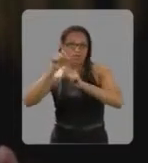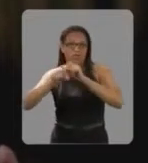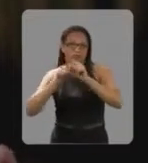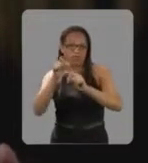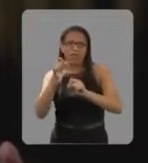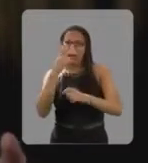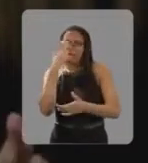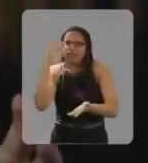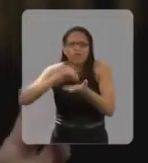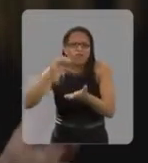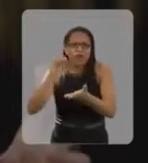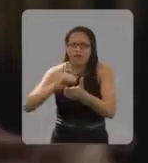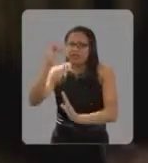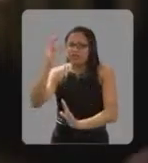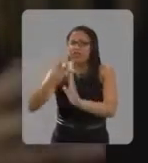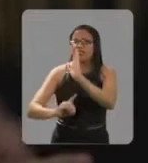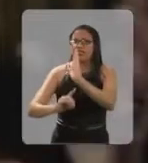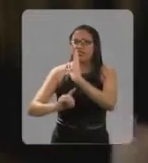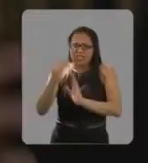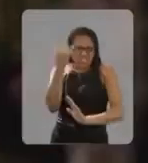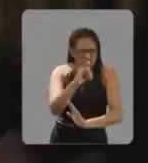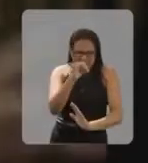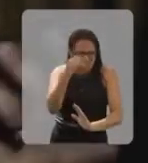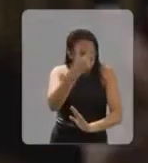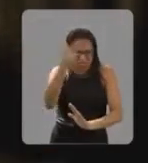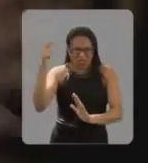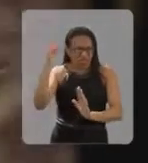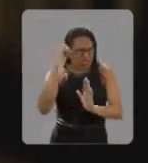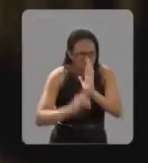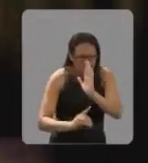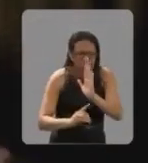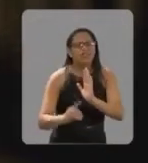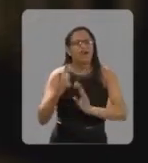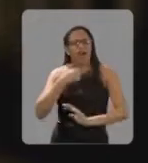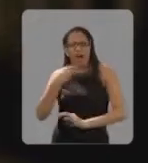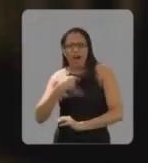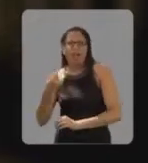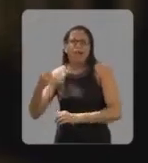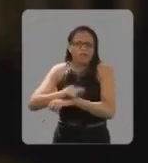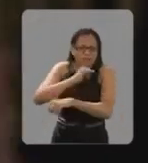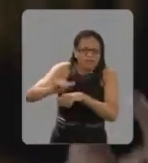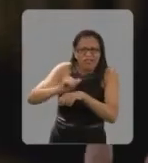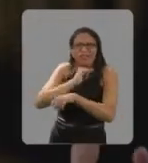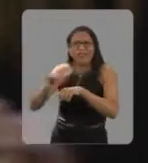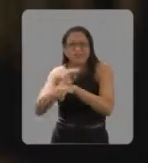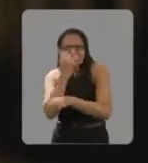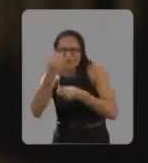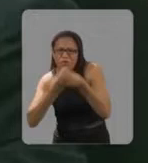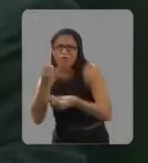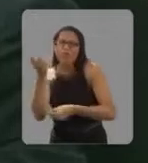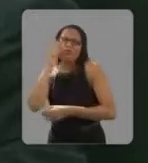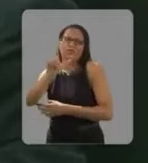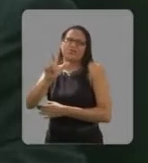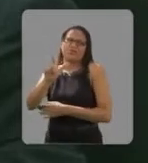aquele direito, eu busco de qualquer forma, driblando de qualquer forma, conseguir o que eu